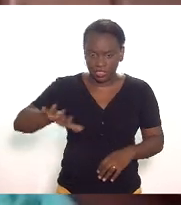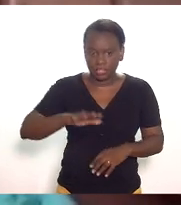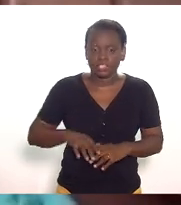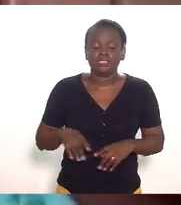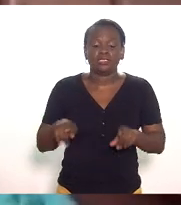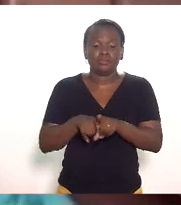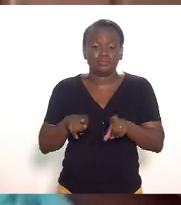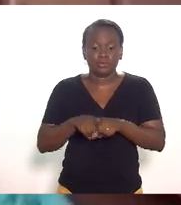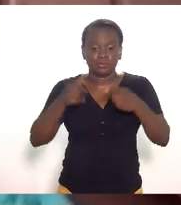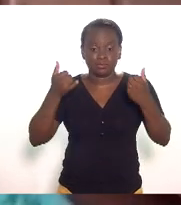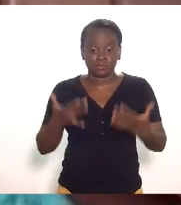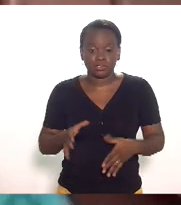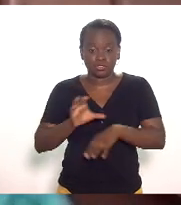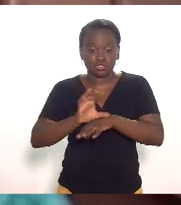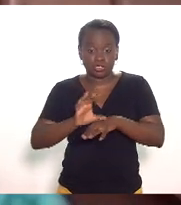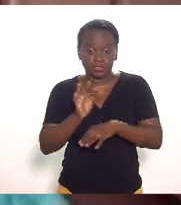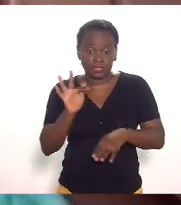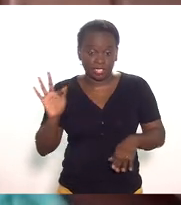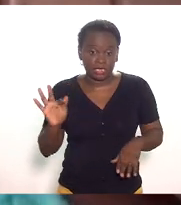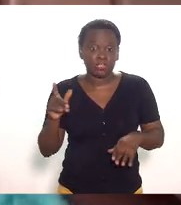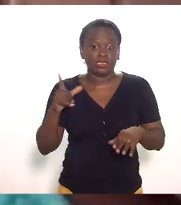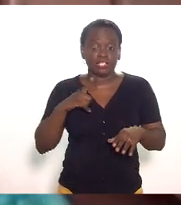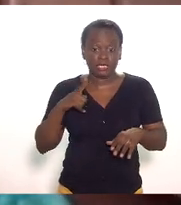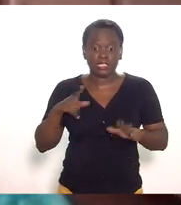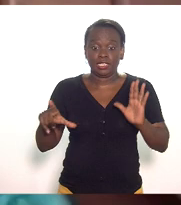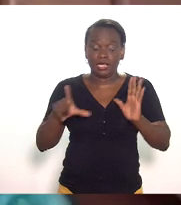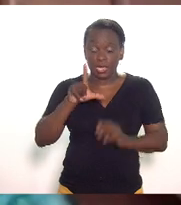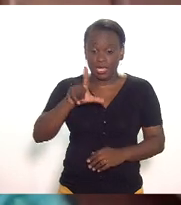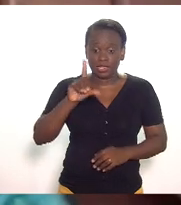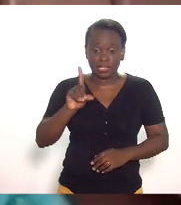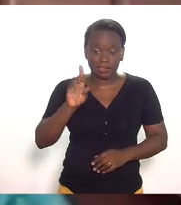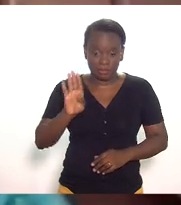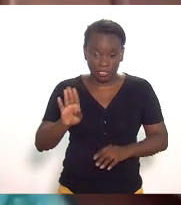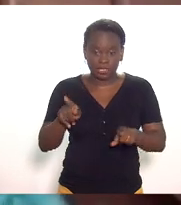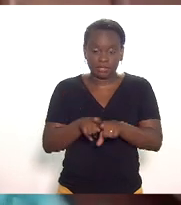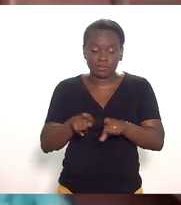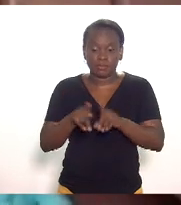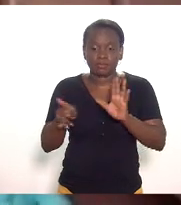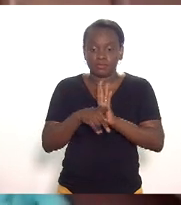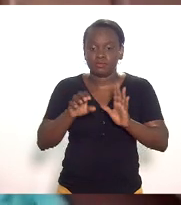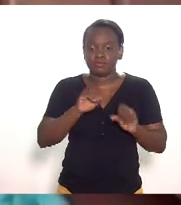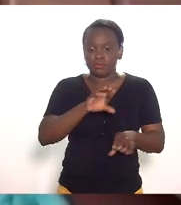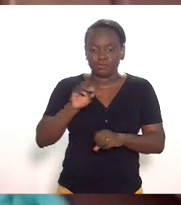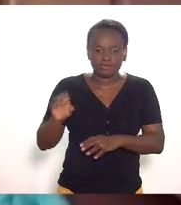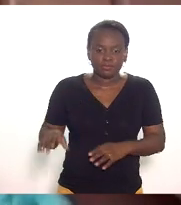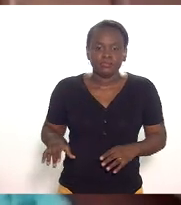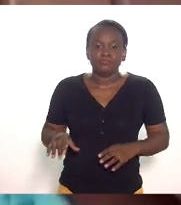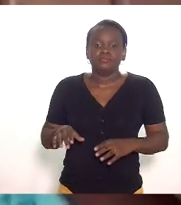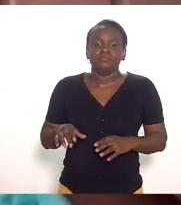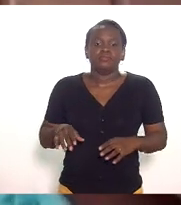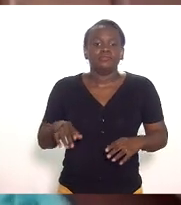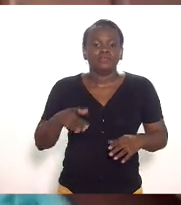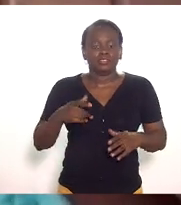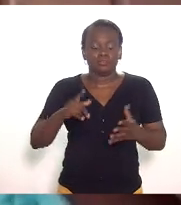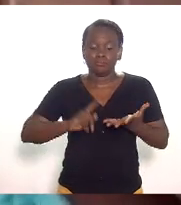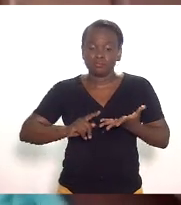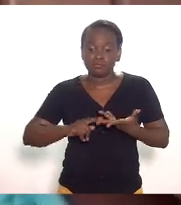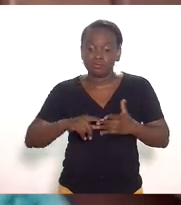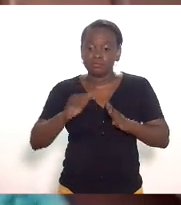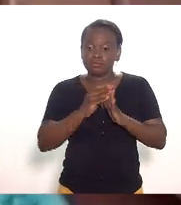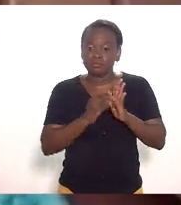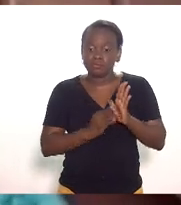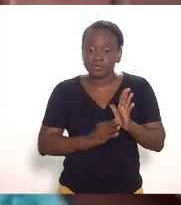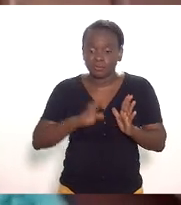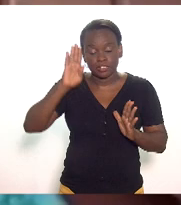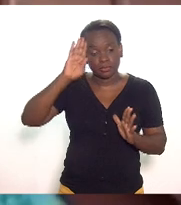Vale ressaltar que a Constituição Federal, inclusive a Lei de Diretrizes e Bases da Educação, as LDBs, estabelecem como princípios